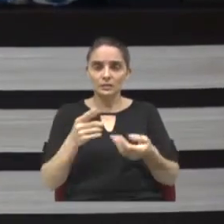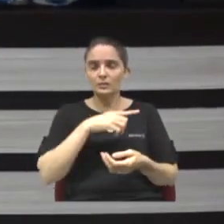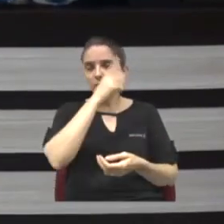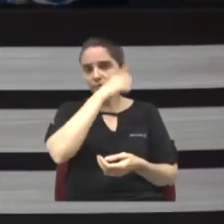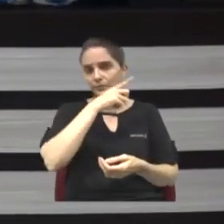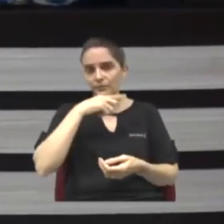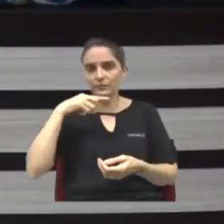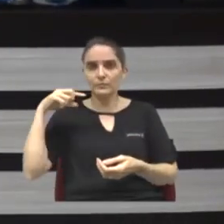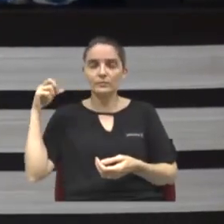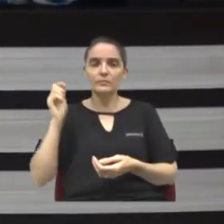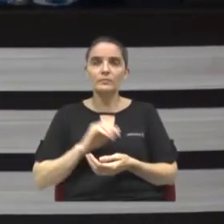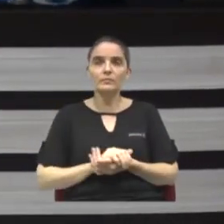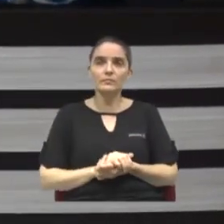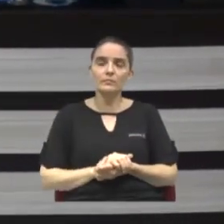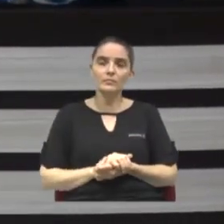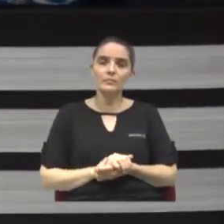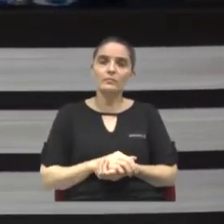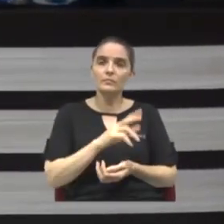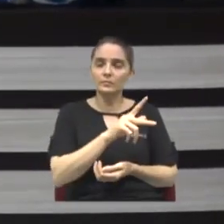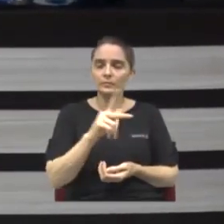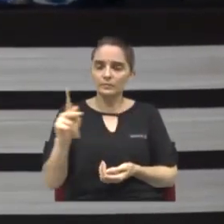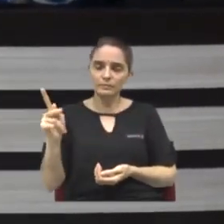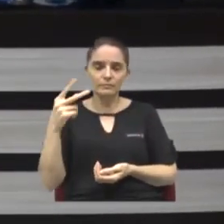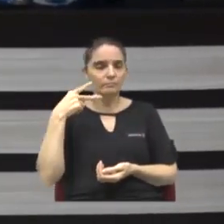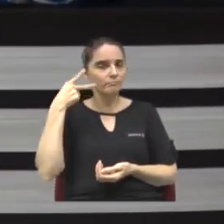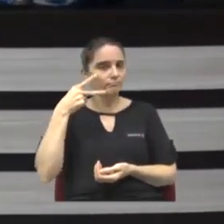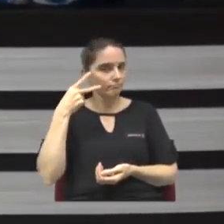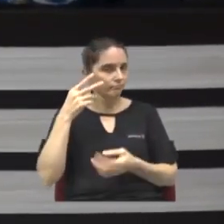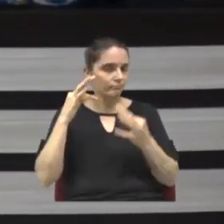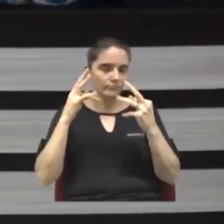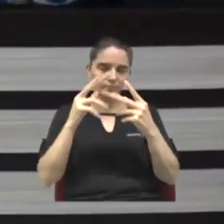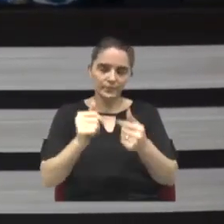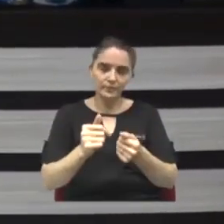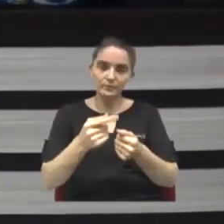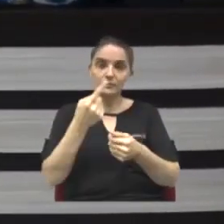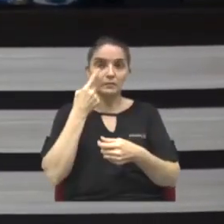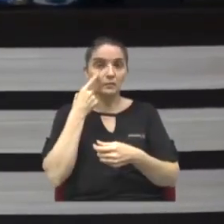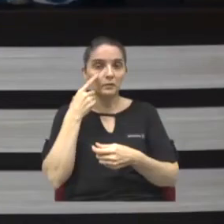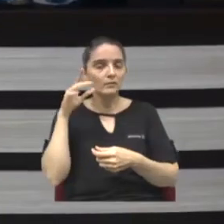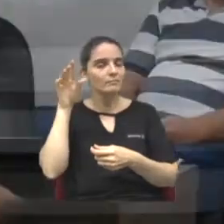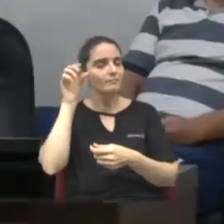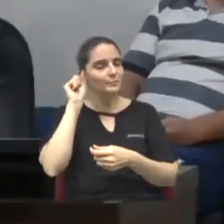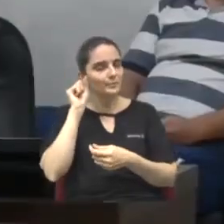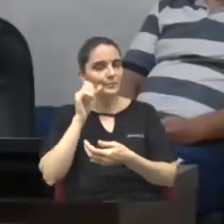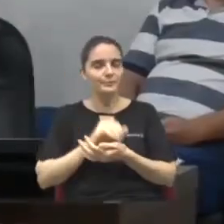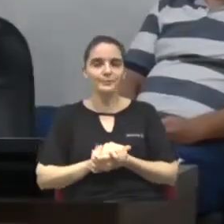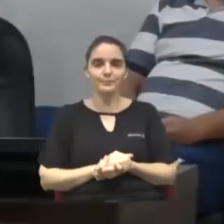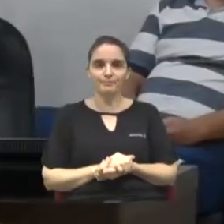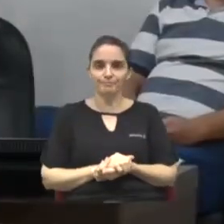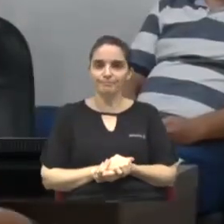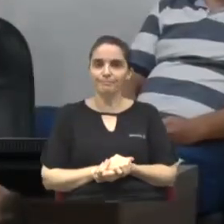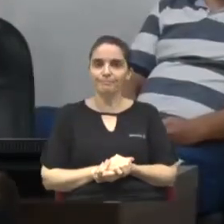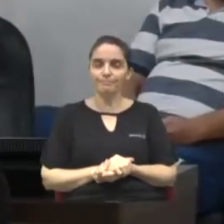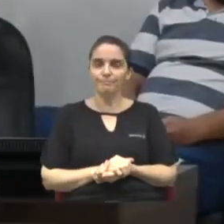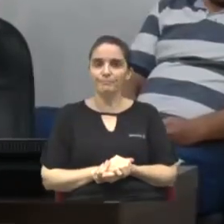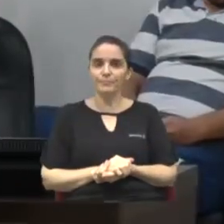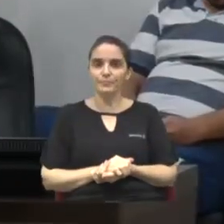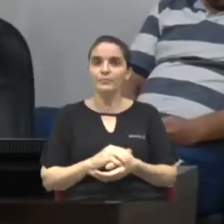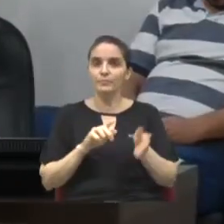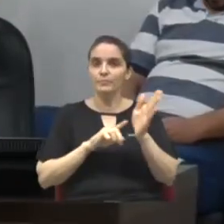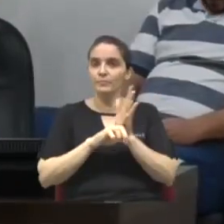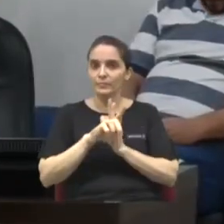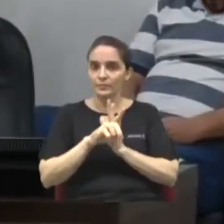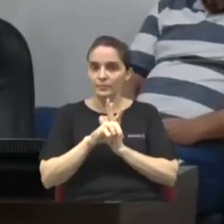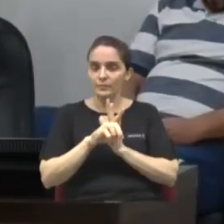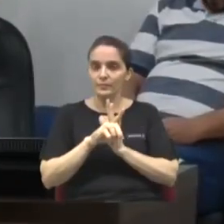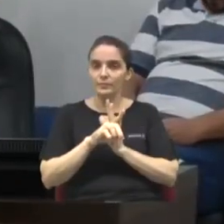Mayra. Senhor presidente, nobres colegas, a todos que nos assistem, nos ouvem, eu fiz esse requerimento